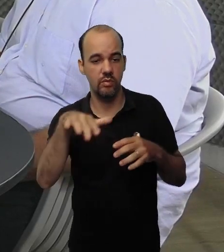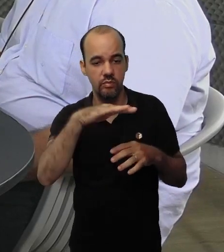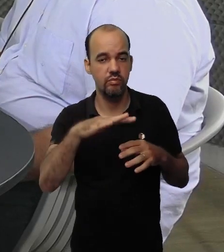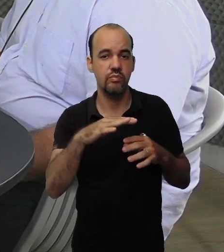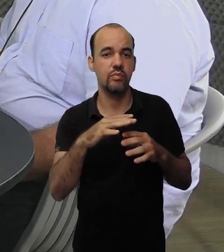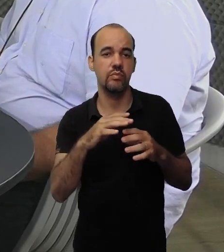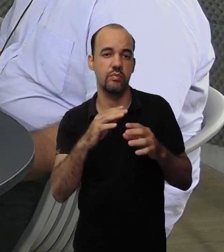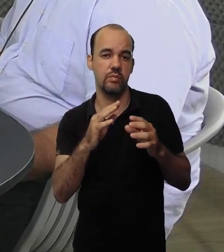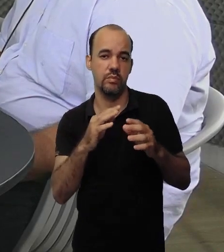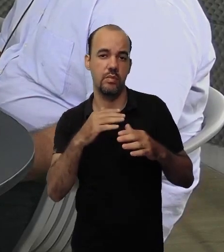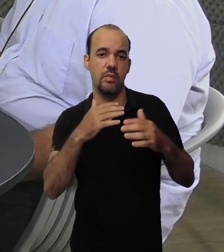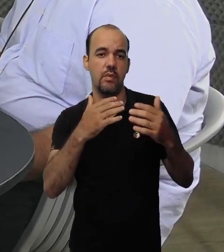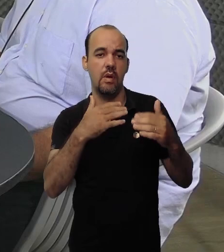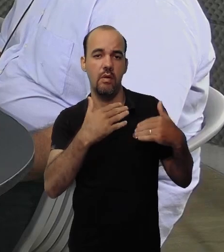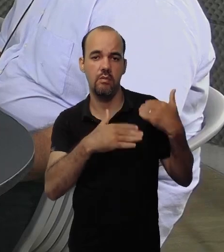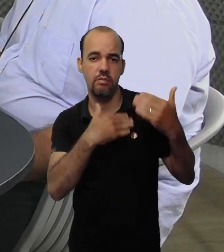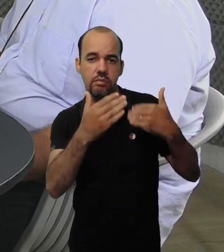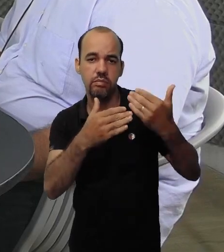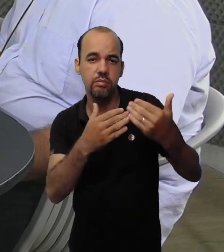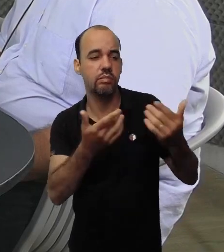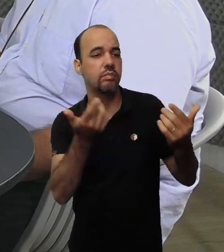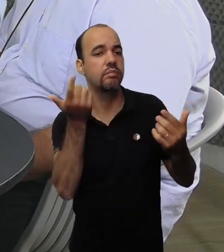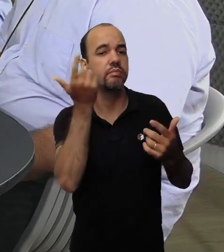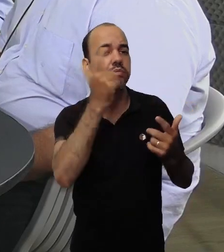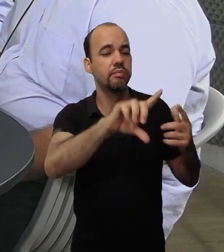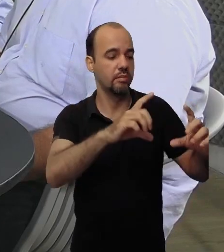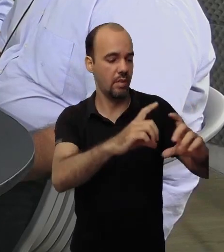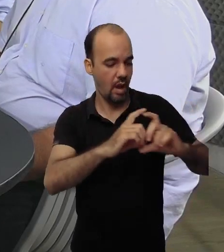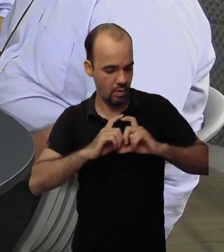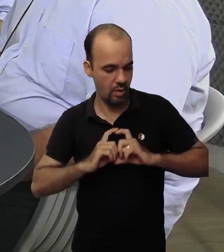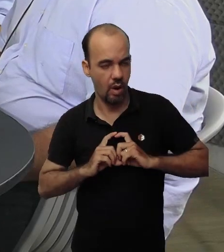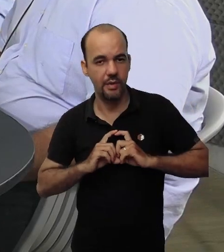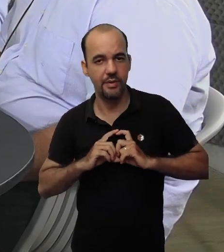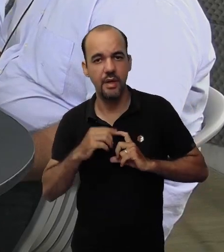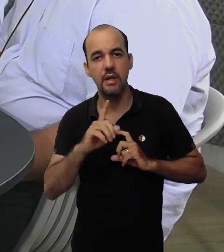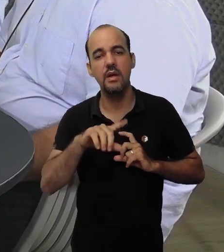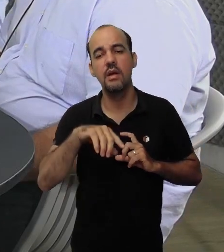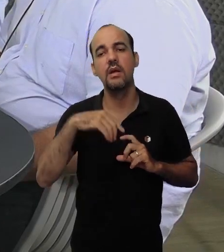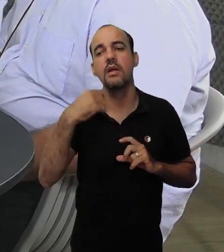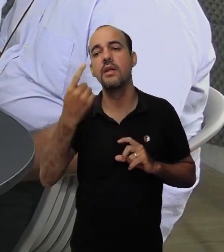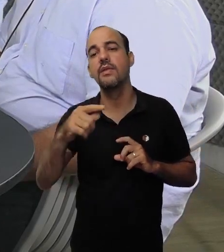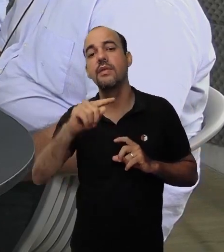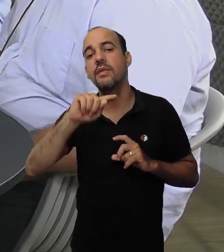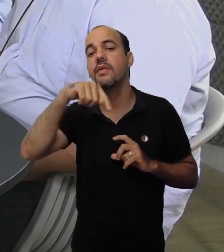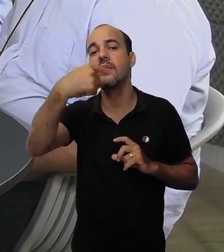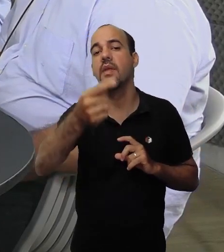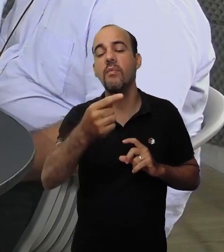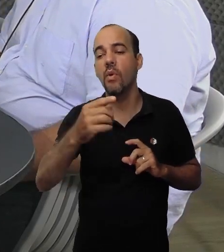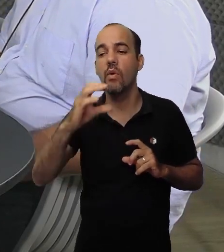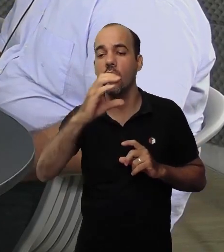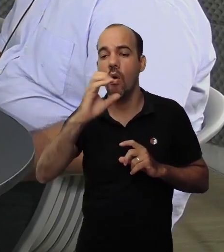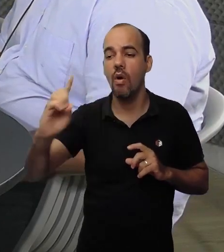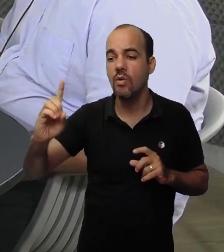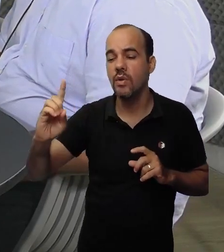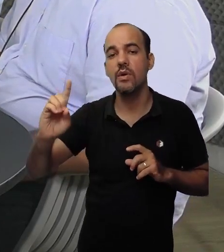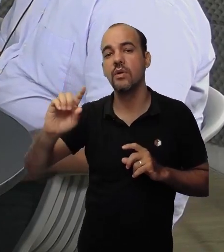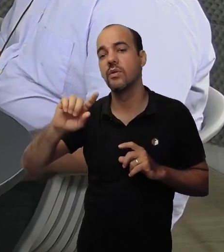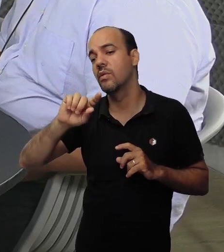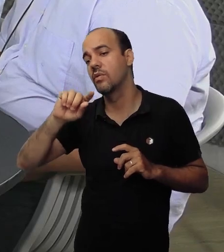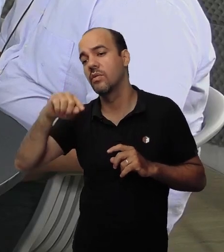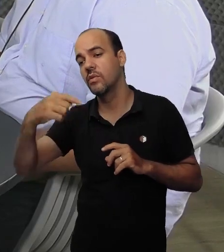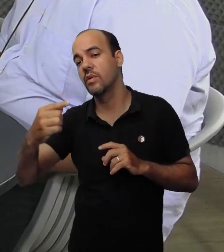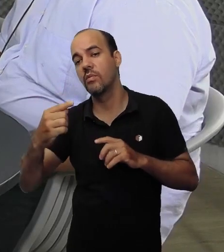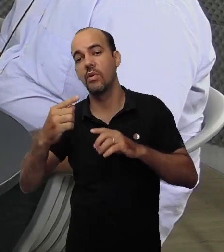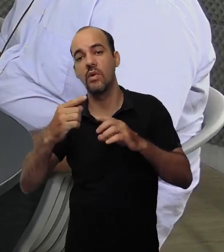que seria medalhas, e como você, enquanto coordenador, pode fazer com que isso